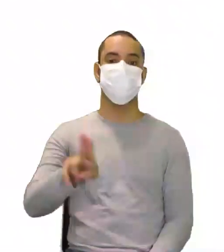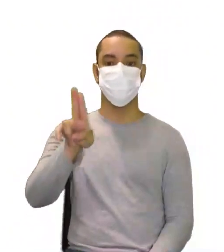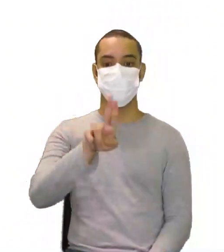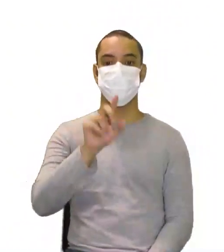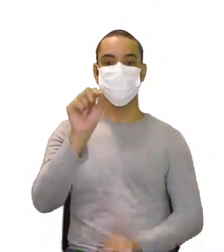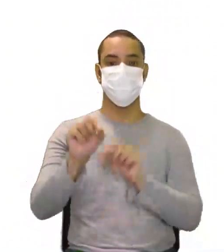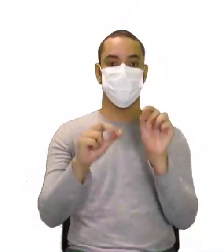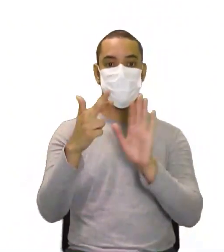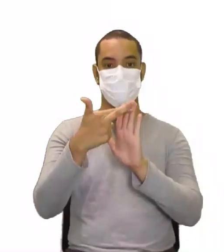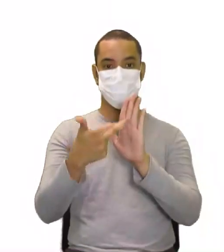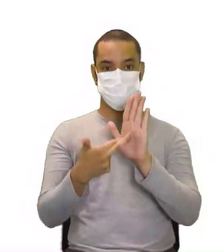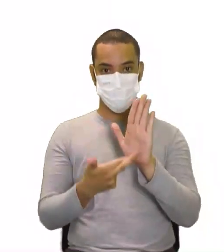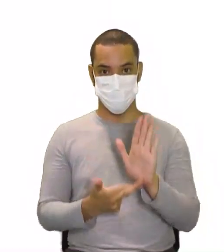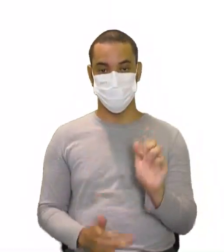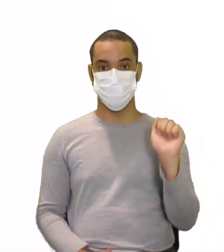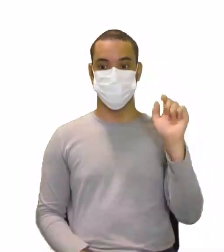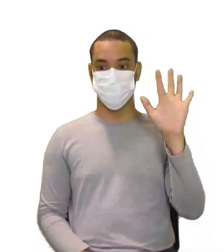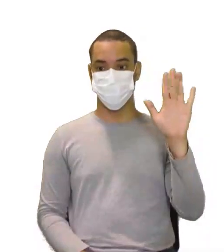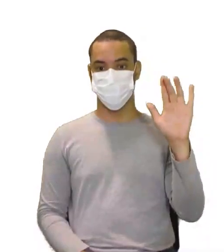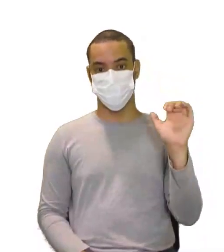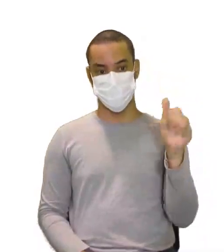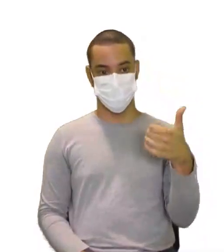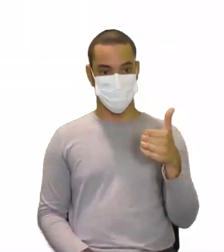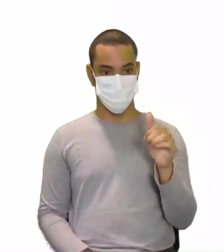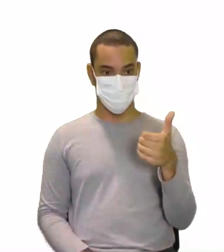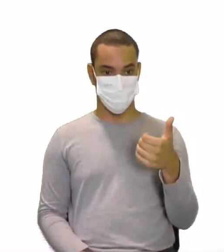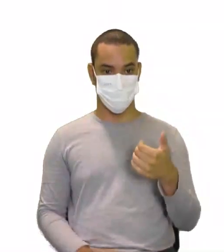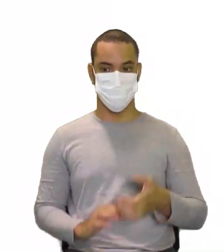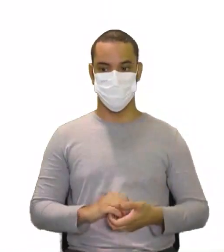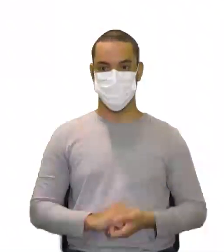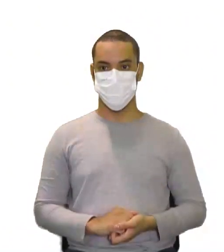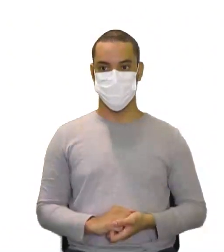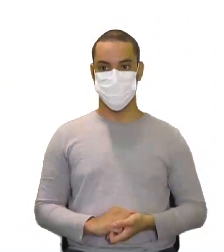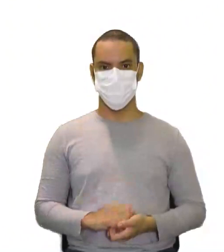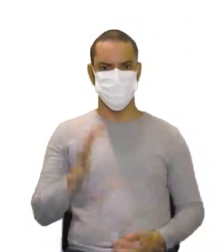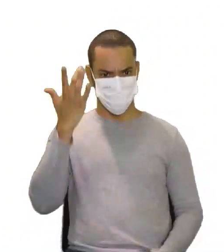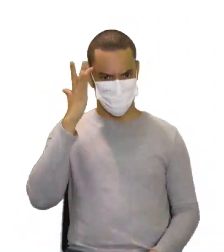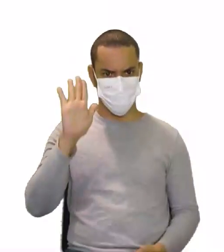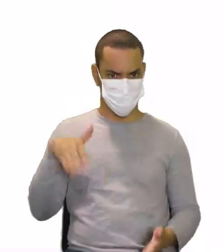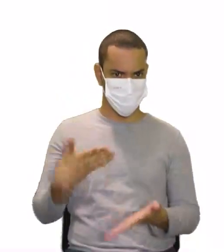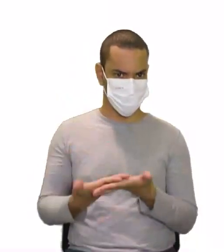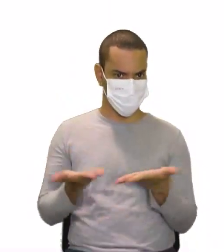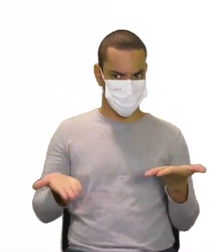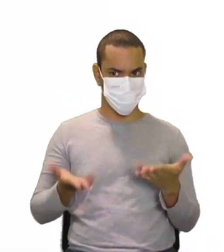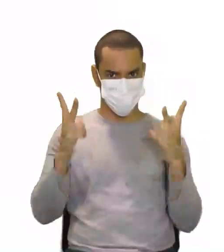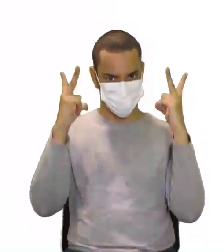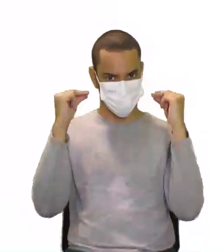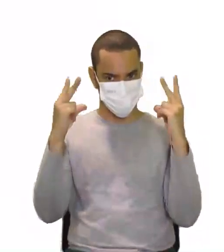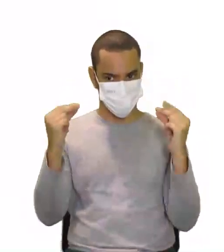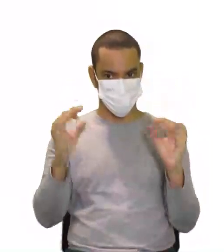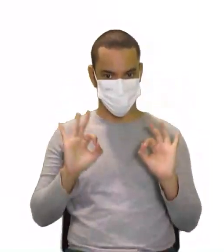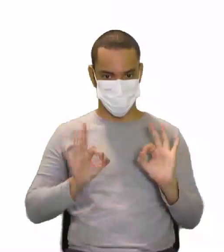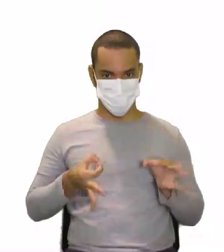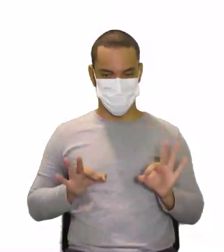usando a regra da mão direita. Acho que até agora está bem tranquilo aí.